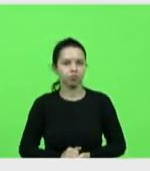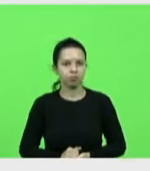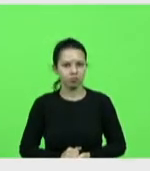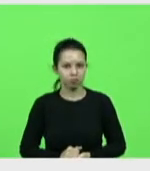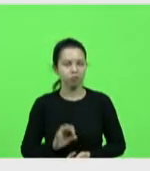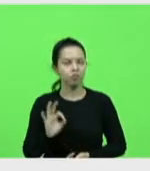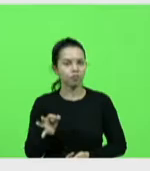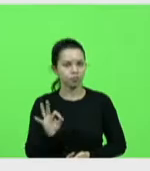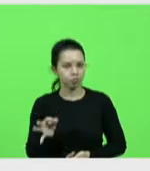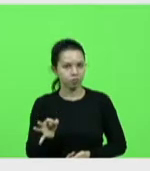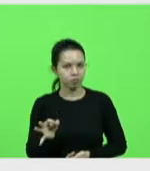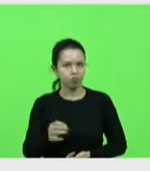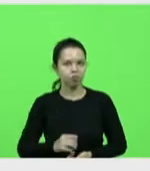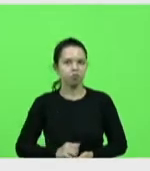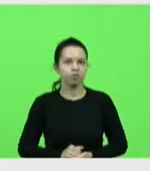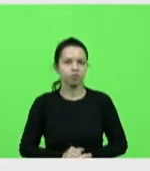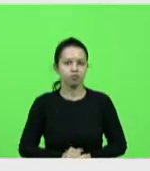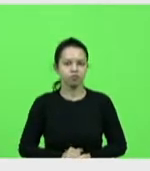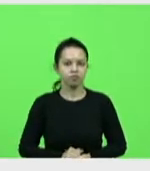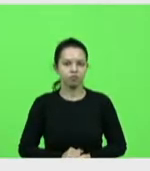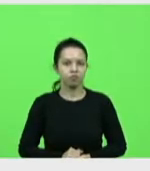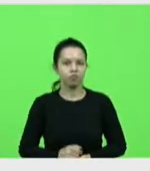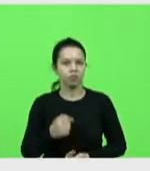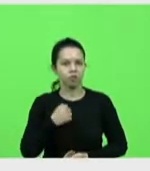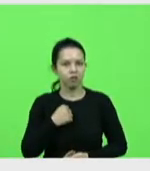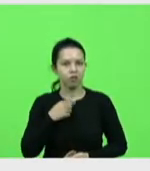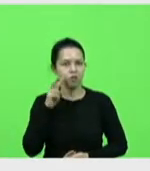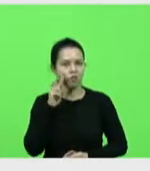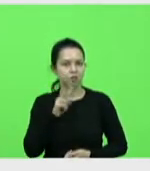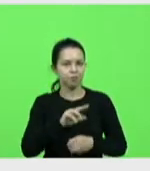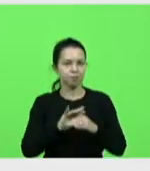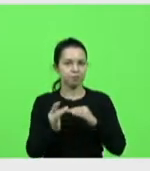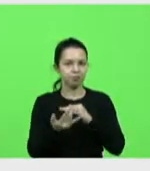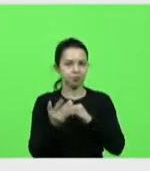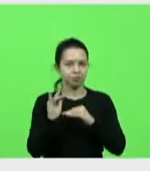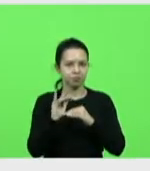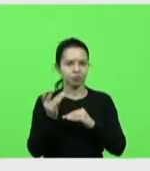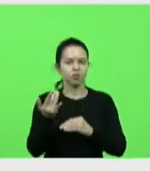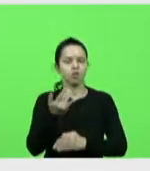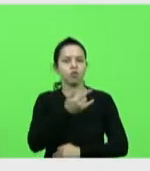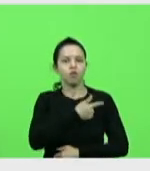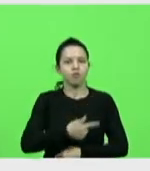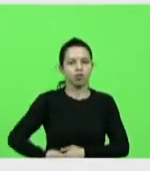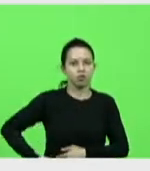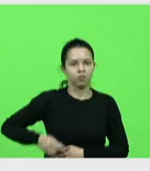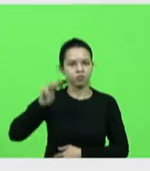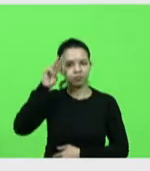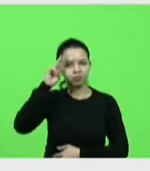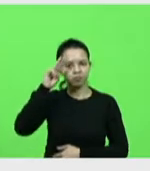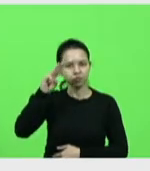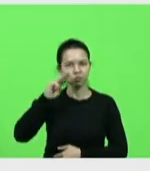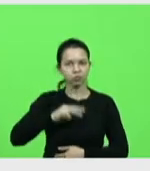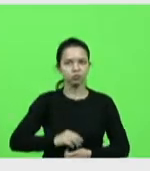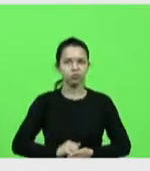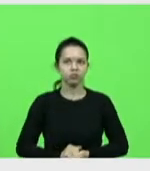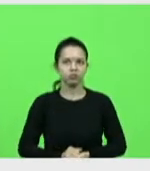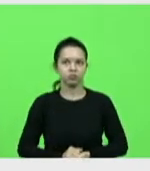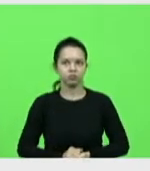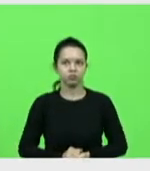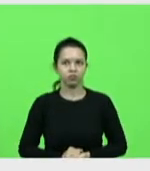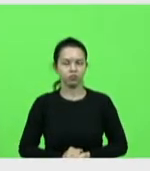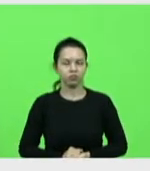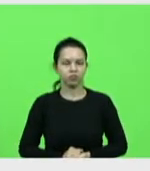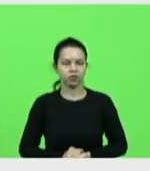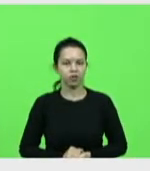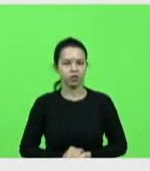Essa imagem. Eu acompanhei aí pelas redes sociais do governador Carlos Moisés a nota, né,